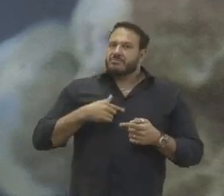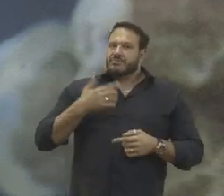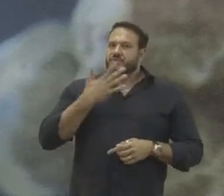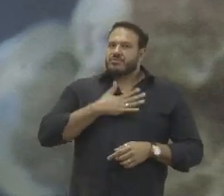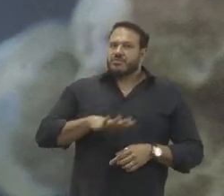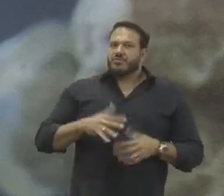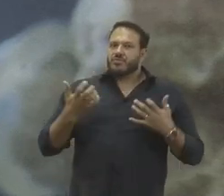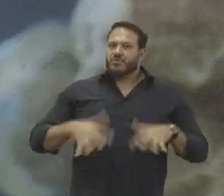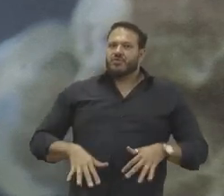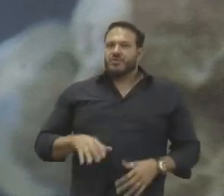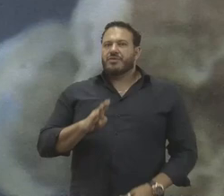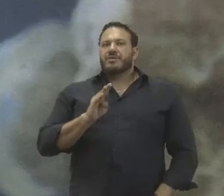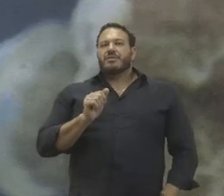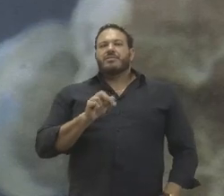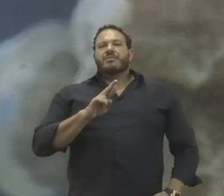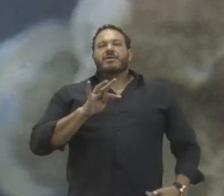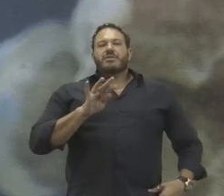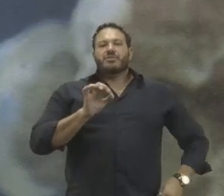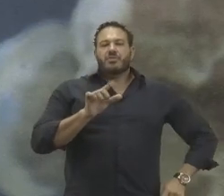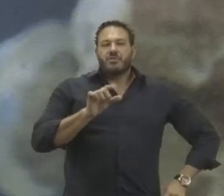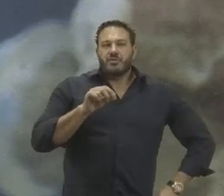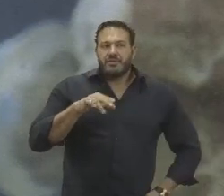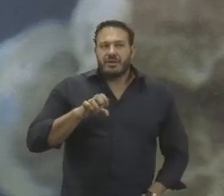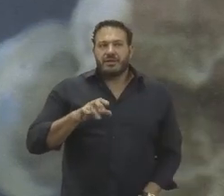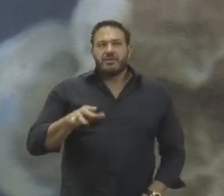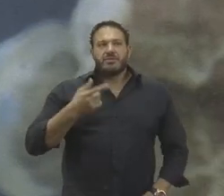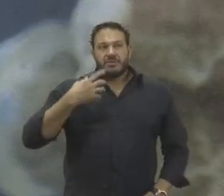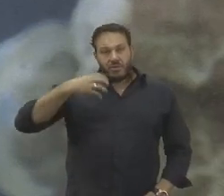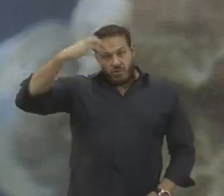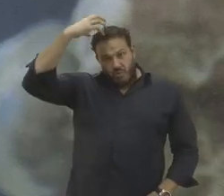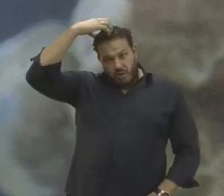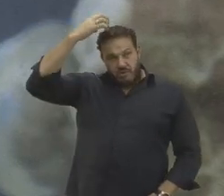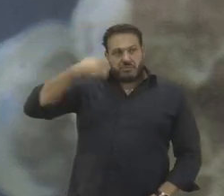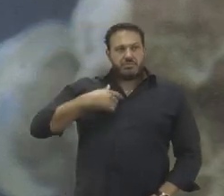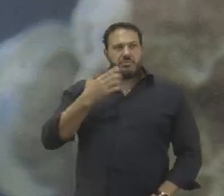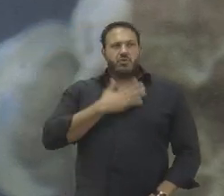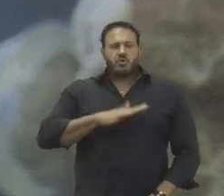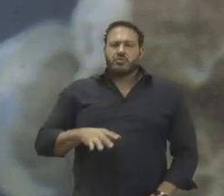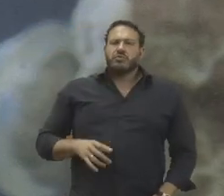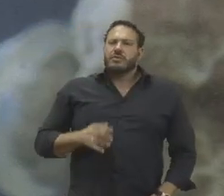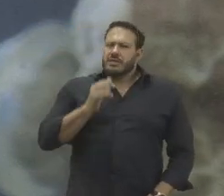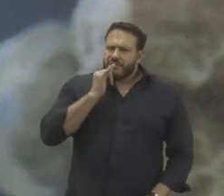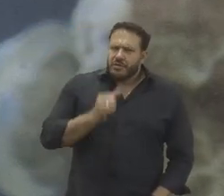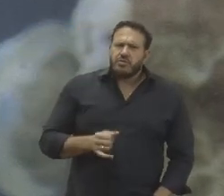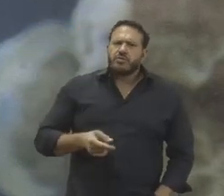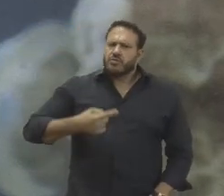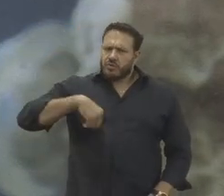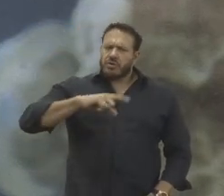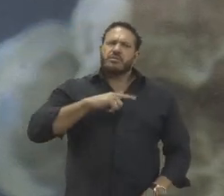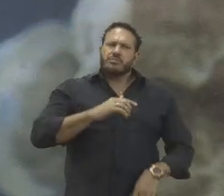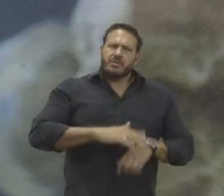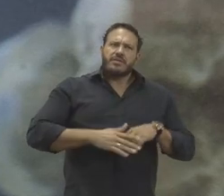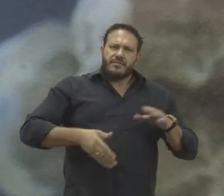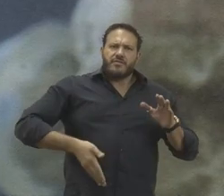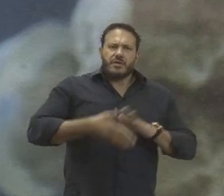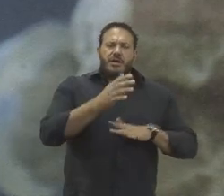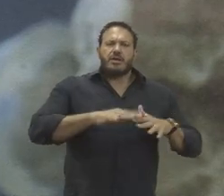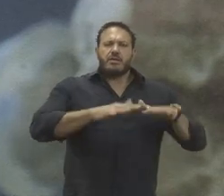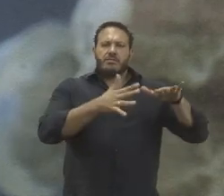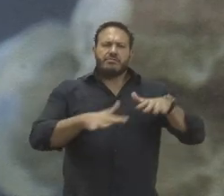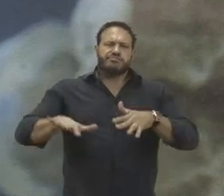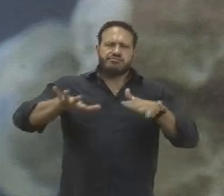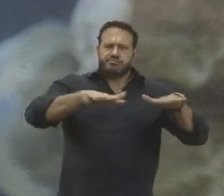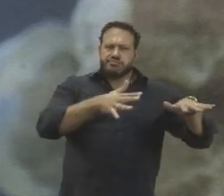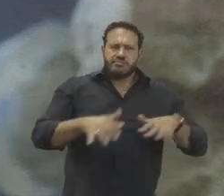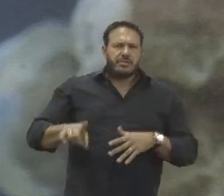que depois teve que se explicar com El rei né e El rei não gostou nada da brincadeira porque ele disse olha nós estivemos lá no cabo das tormentas e não foi